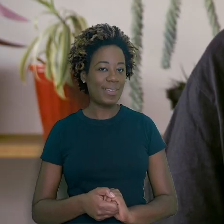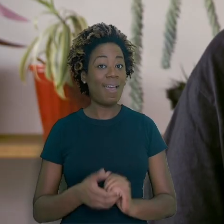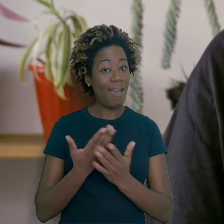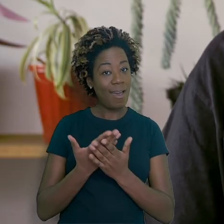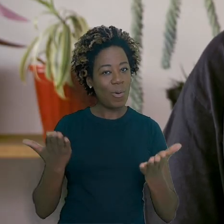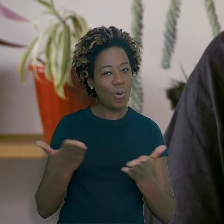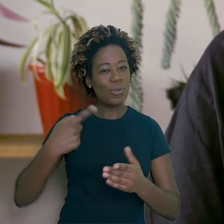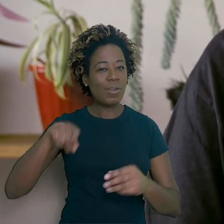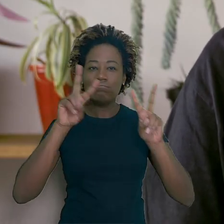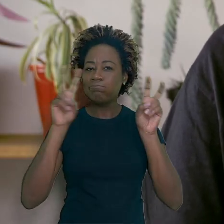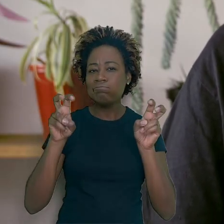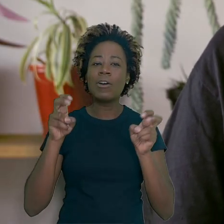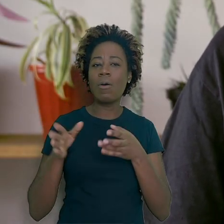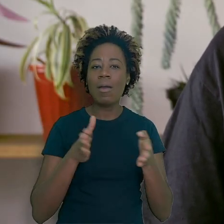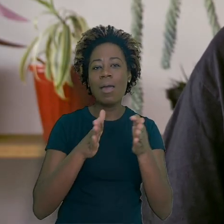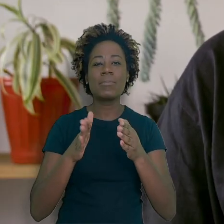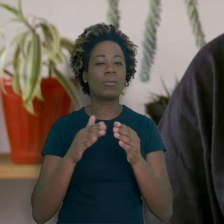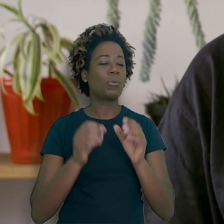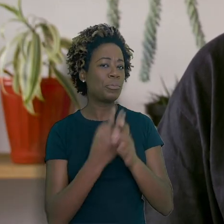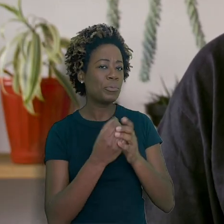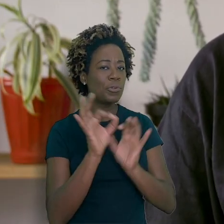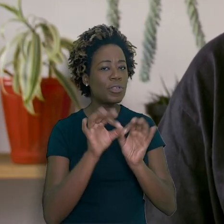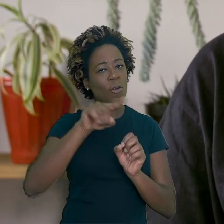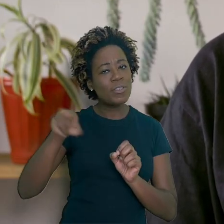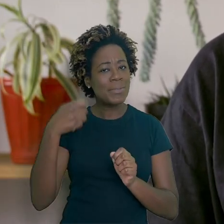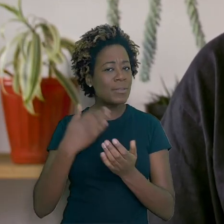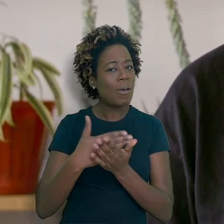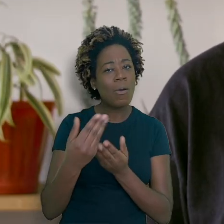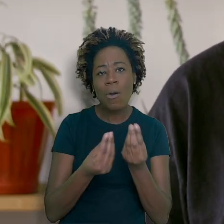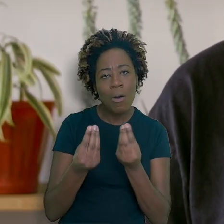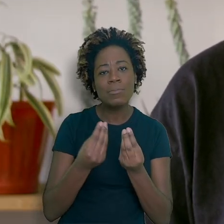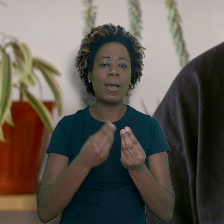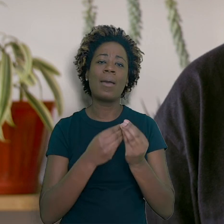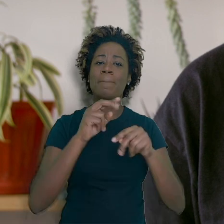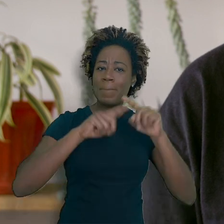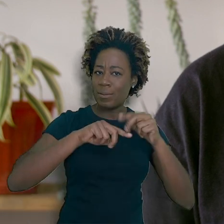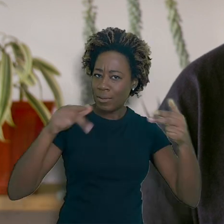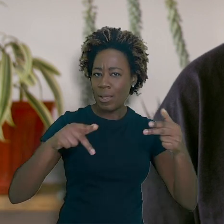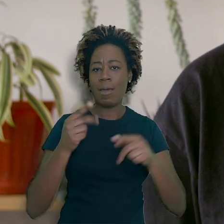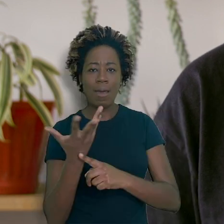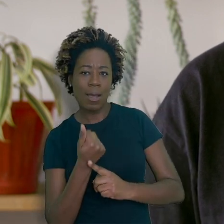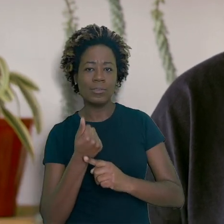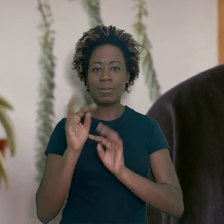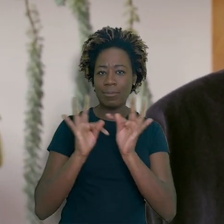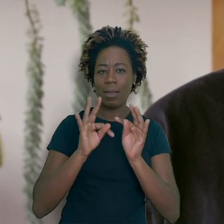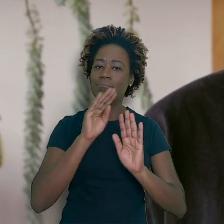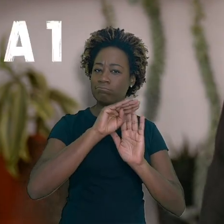Na aula de hoje, vamos falar sobre os caminhos da produção, o que você precisa saber para começar e como organizar o seu material artístico e